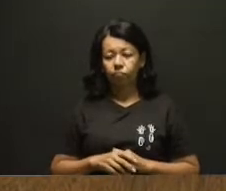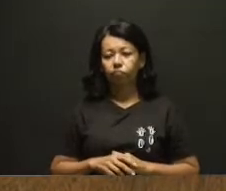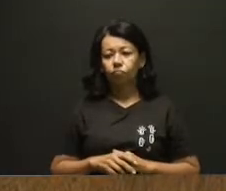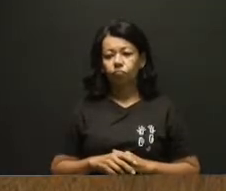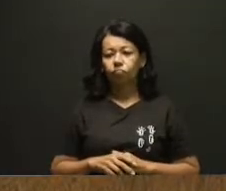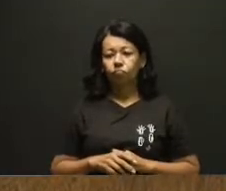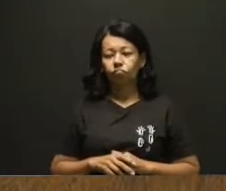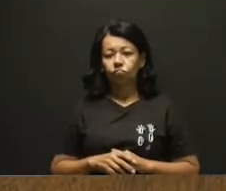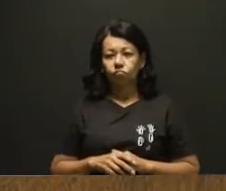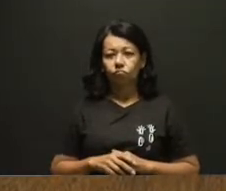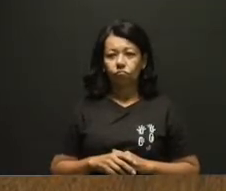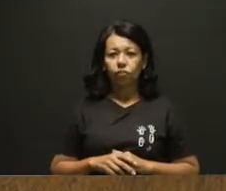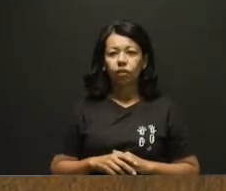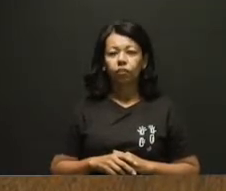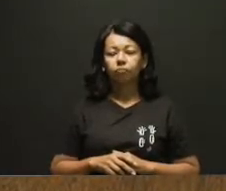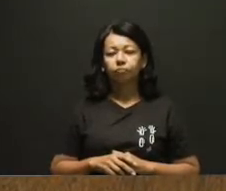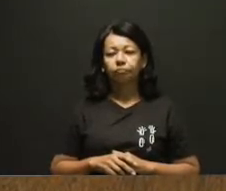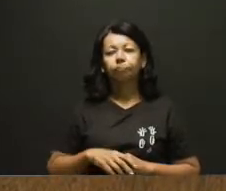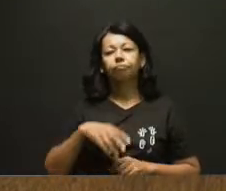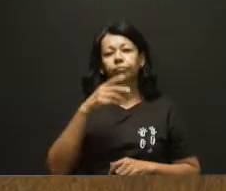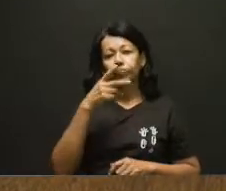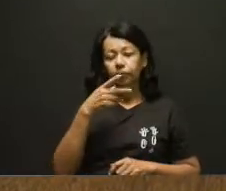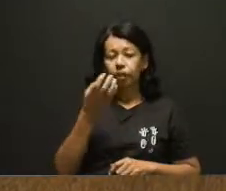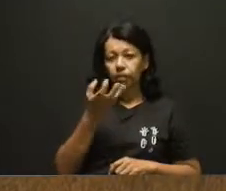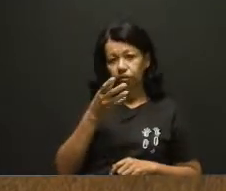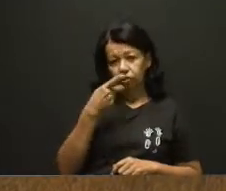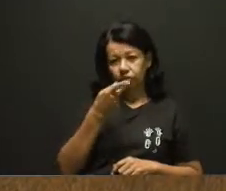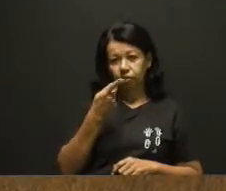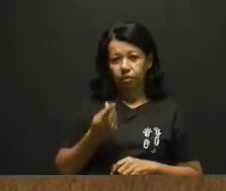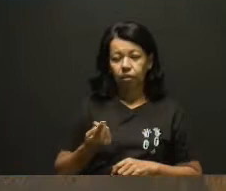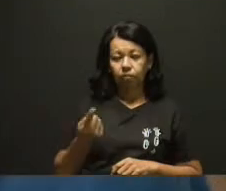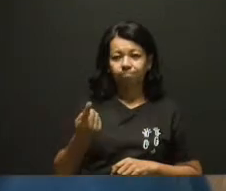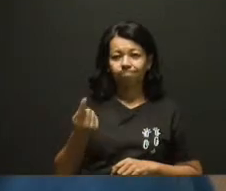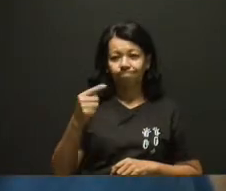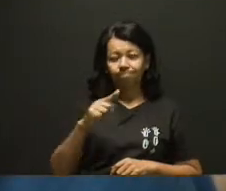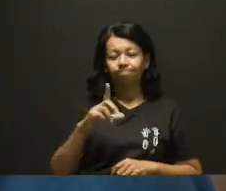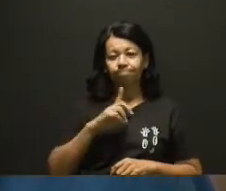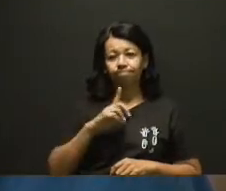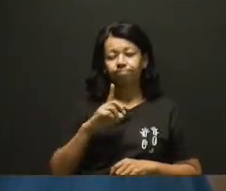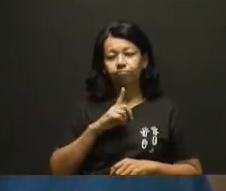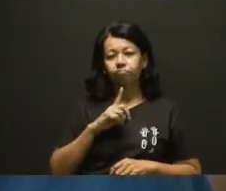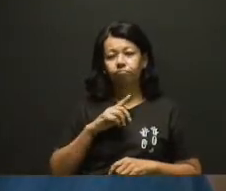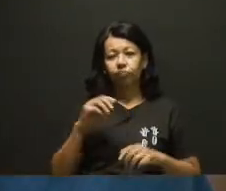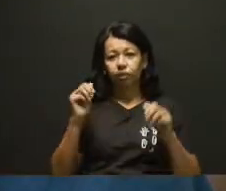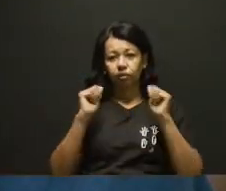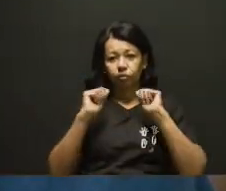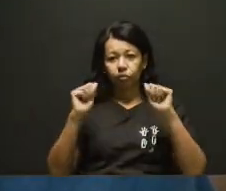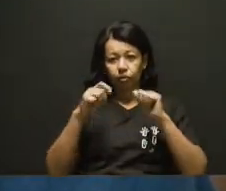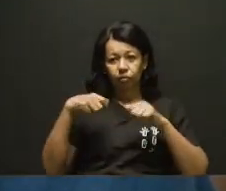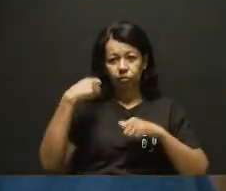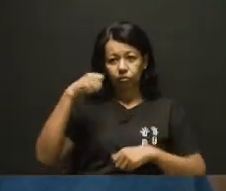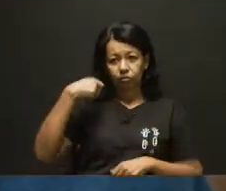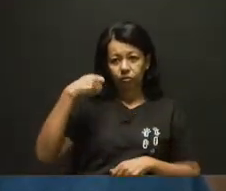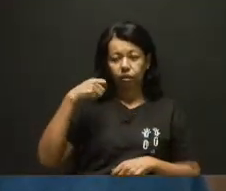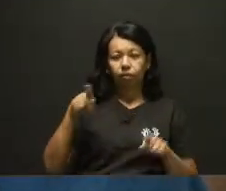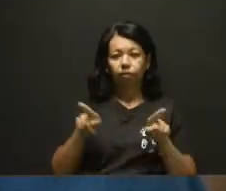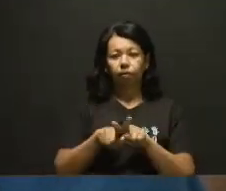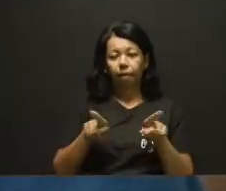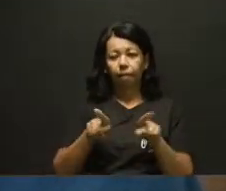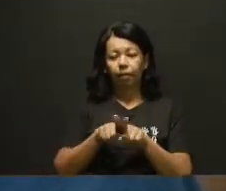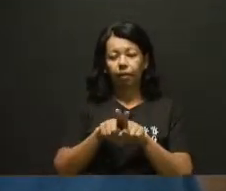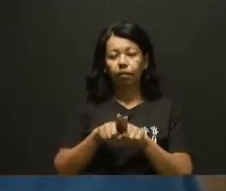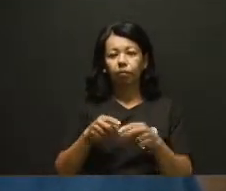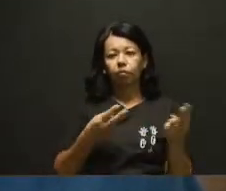pertinente a sua fala dizer que temos aqui é tanto as nossas assessorias jurídicas também como já foi aqui